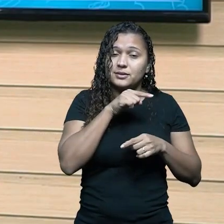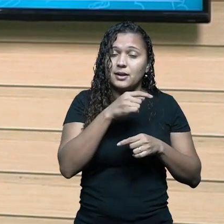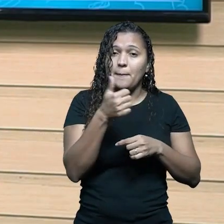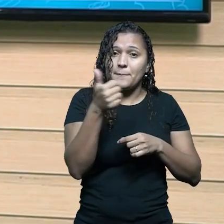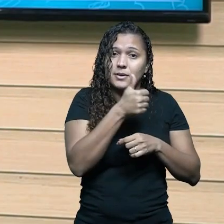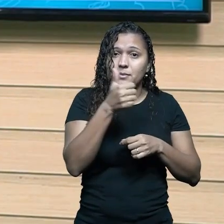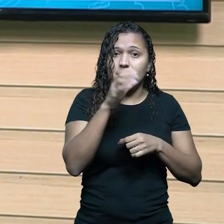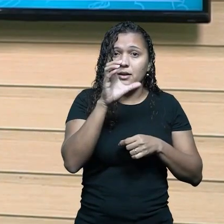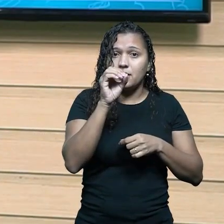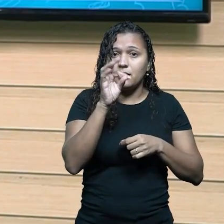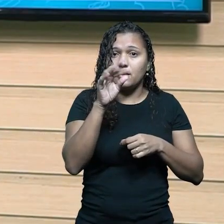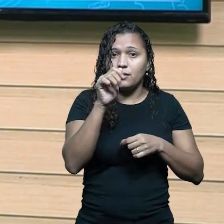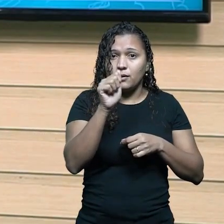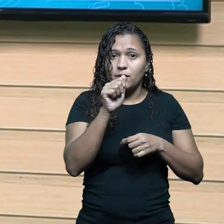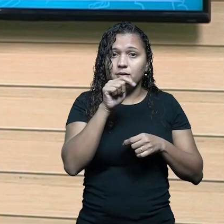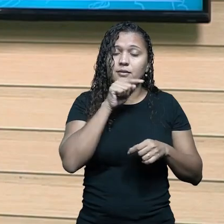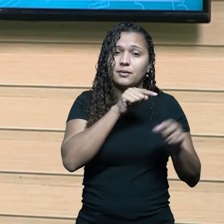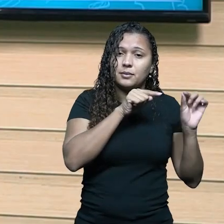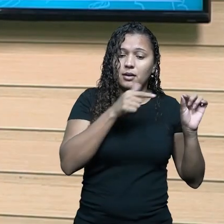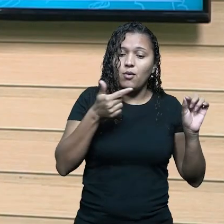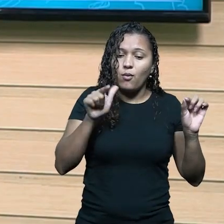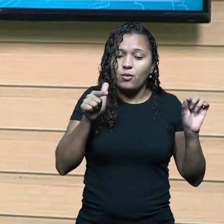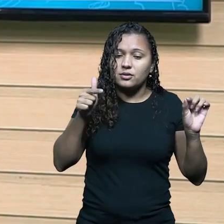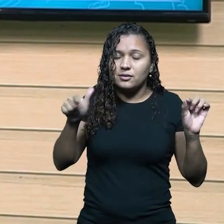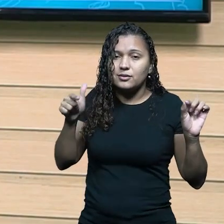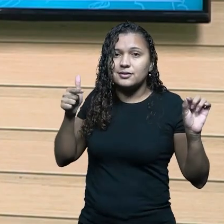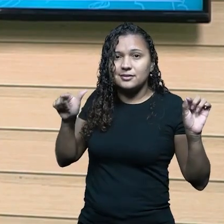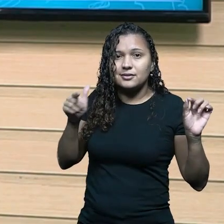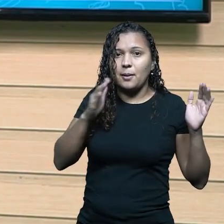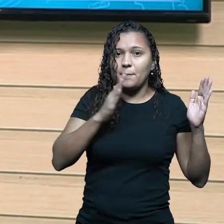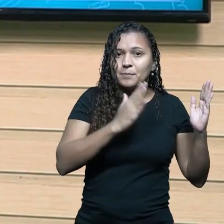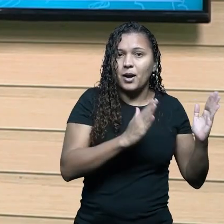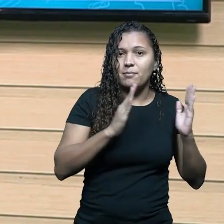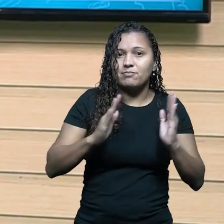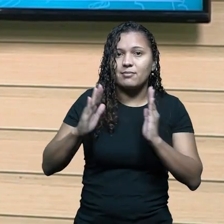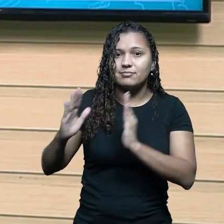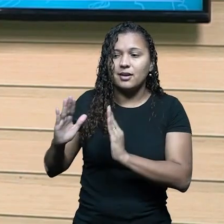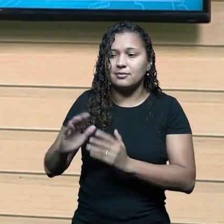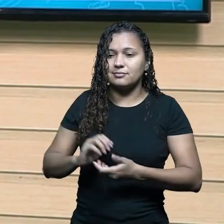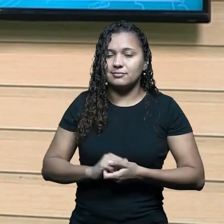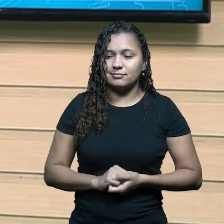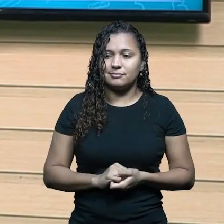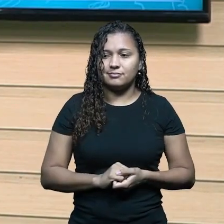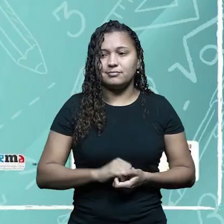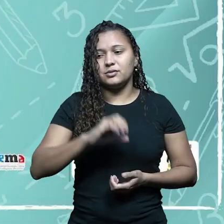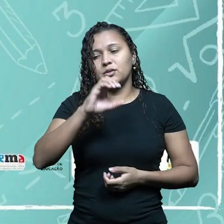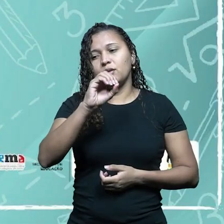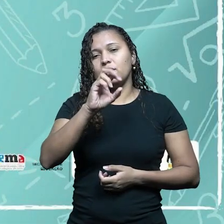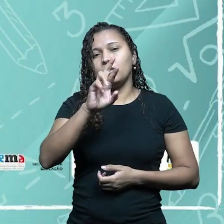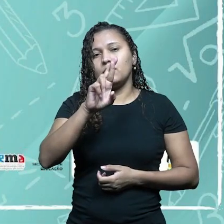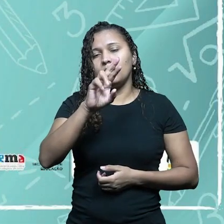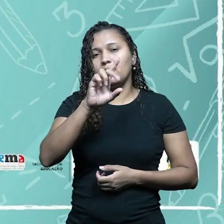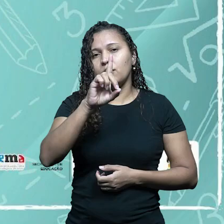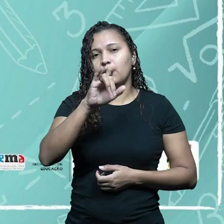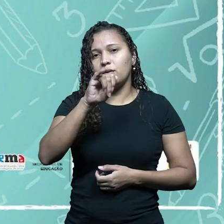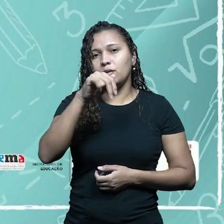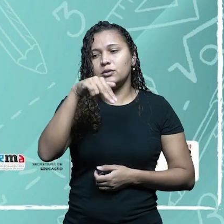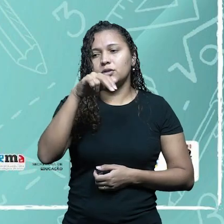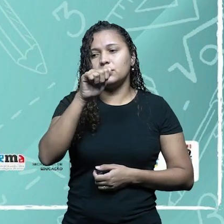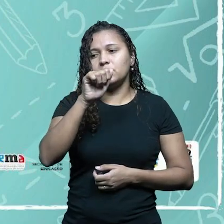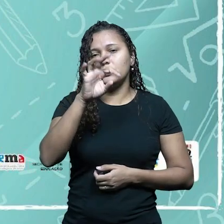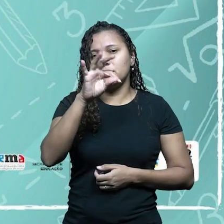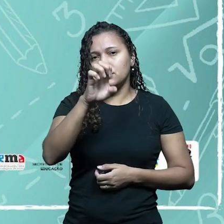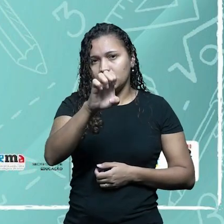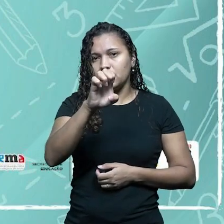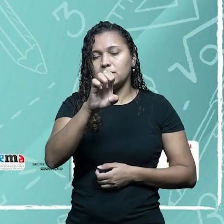que você fez, daquela primeira cotagem que você fez, você vai marcar as outras seguidamente. Ordinate